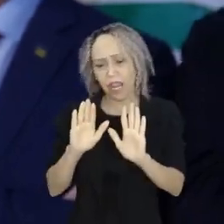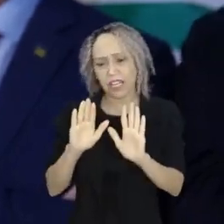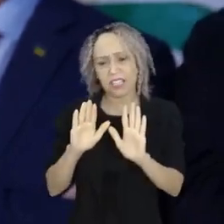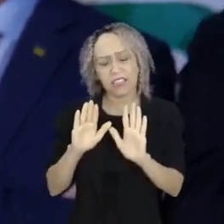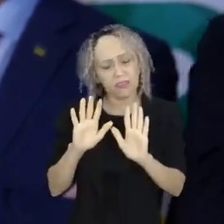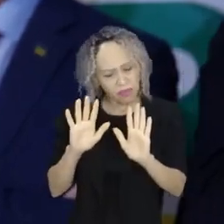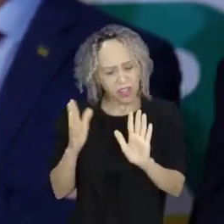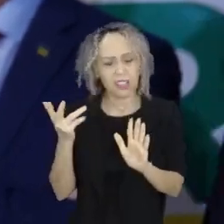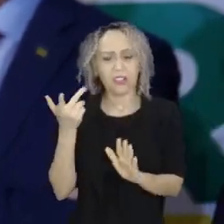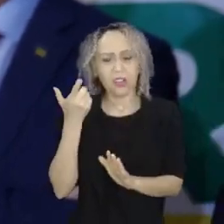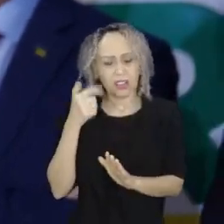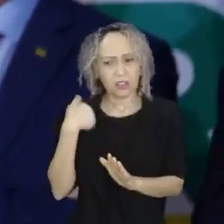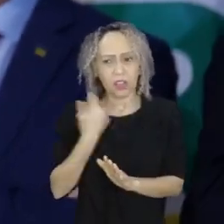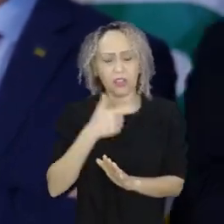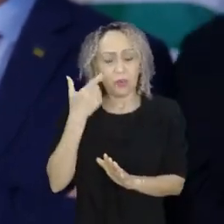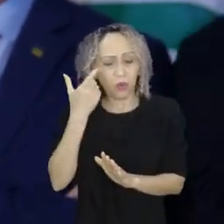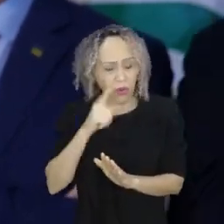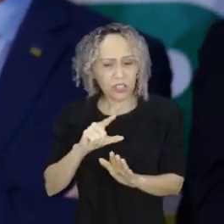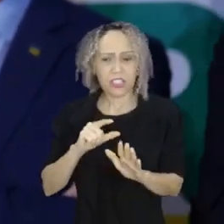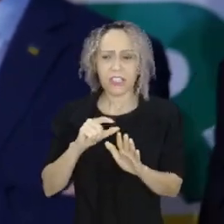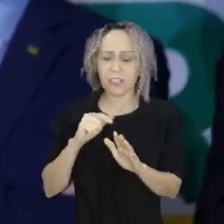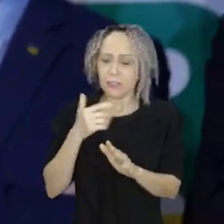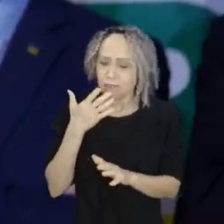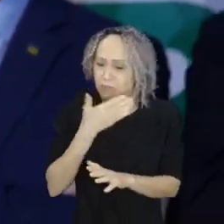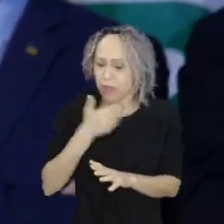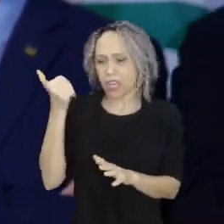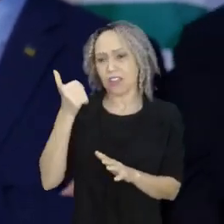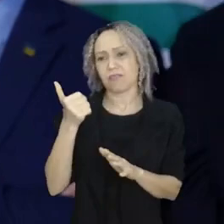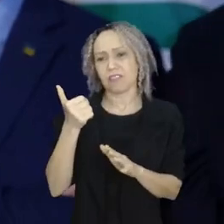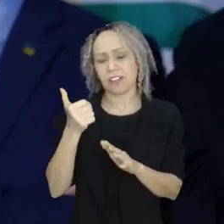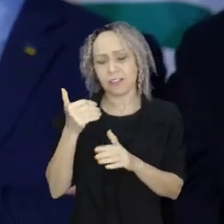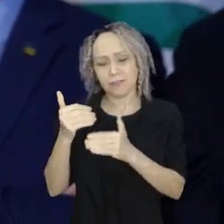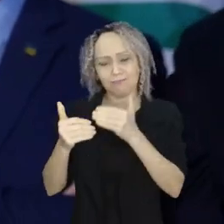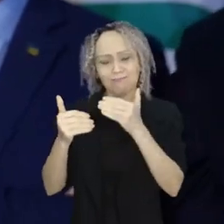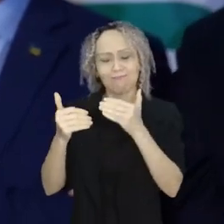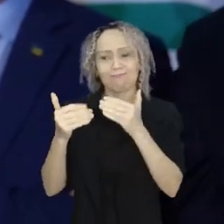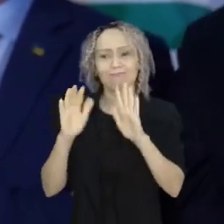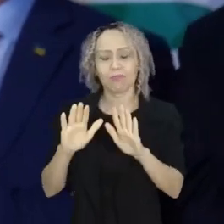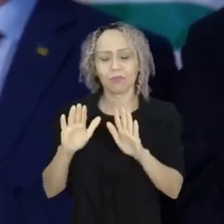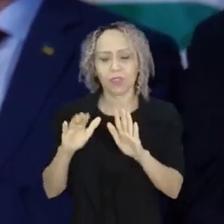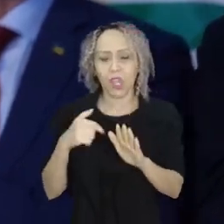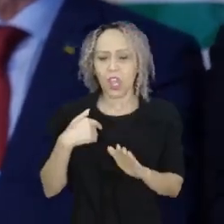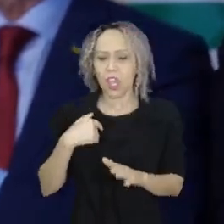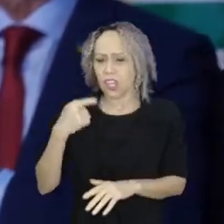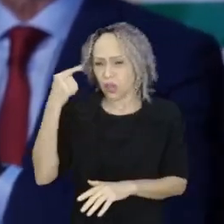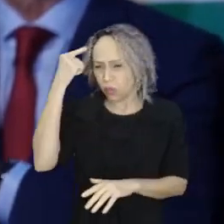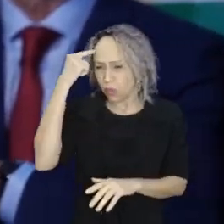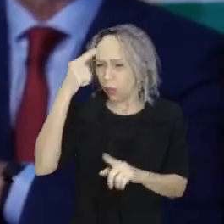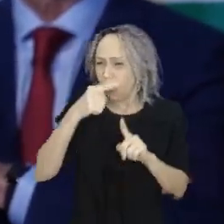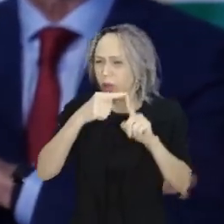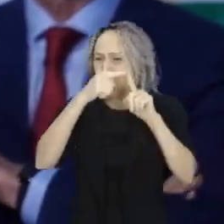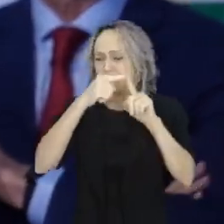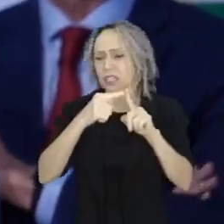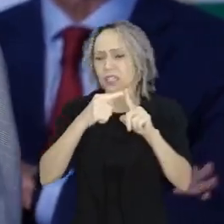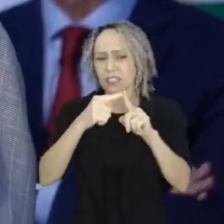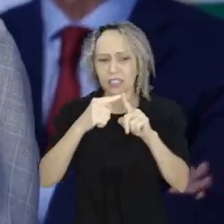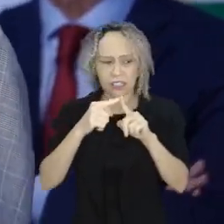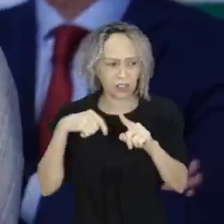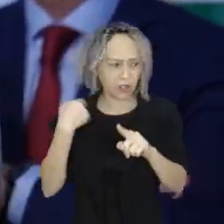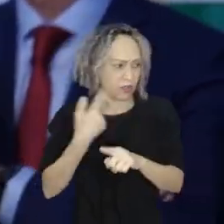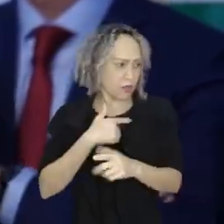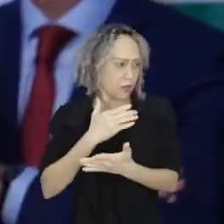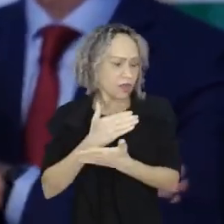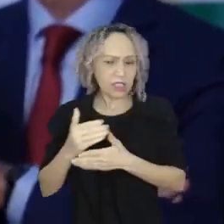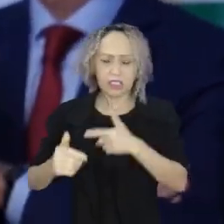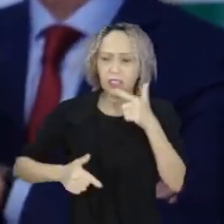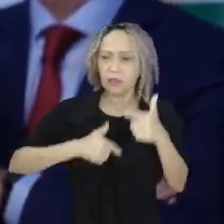que a gente vai começar trabalhando. Nós temos mais de 13 mil obras paralisadas. Só na área da educação